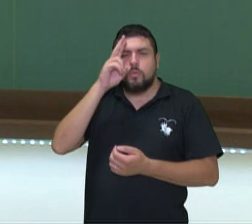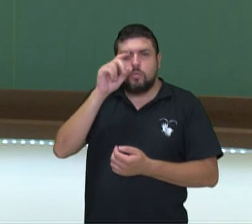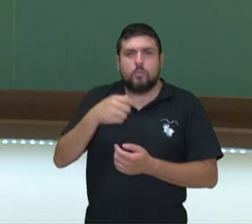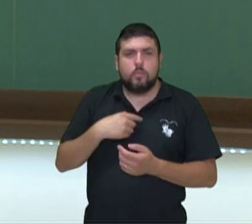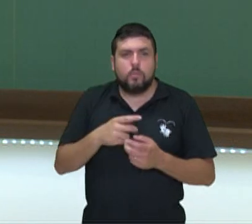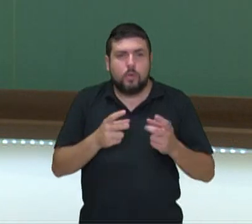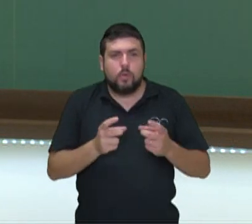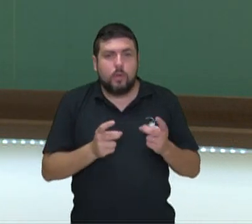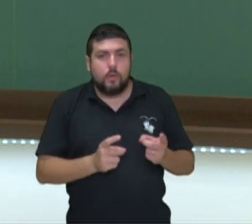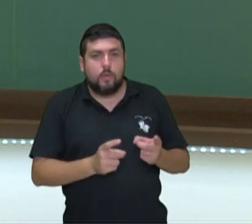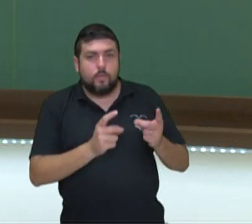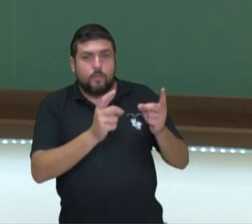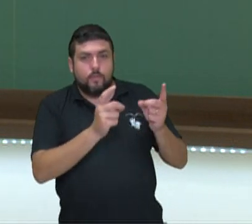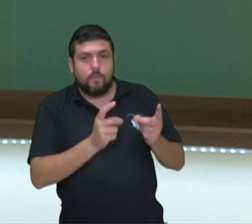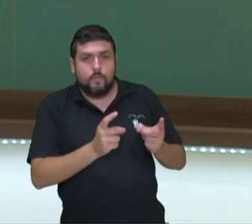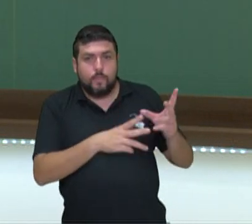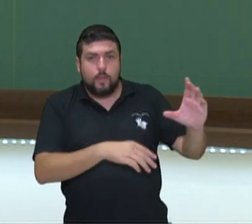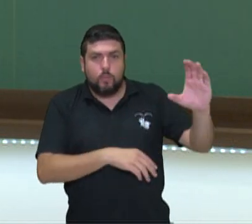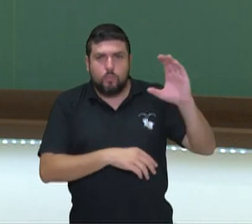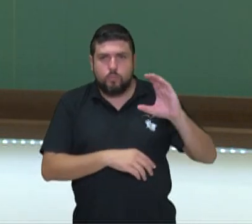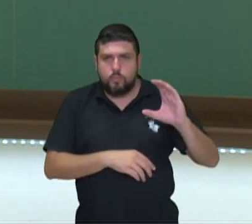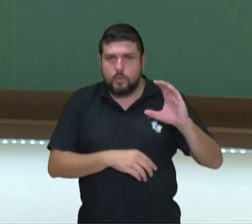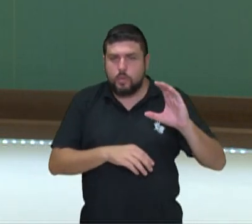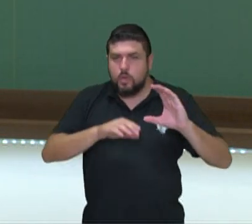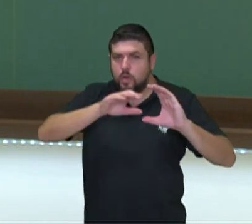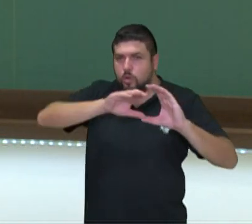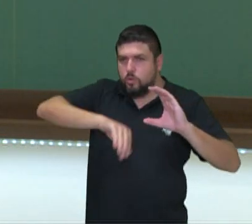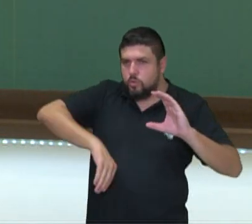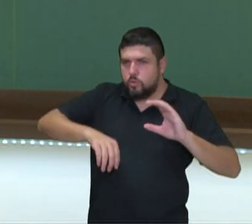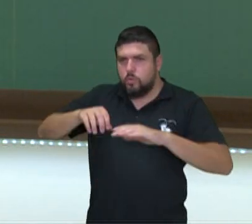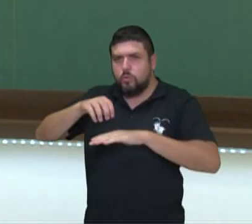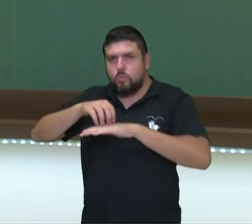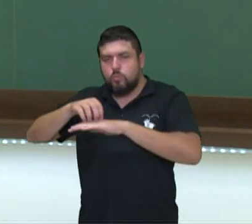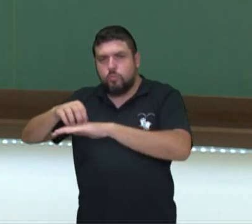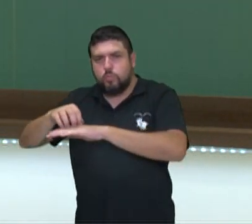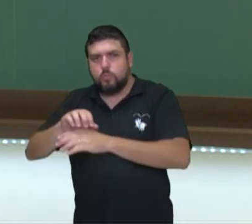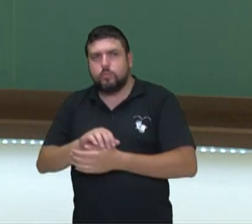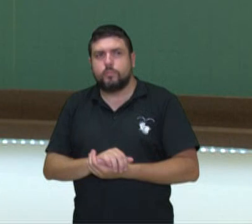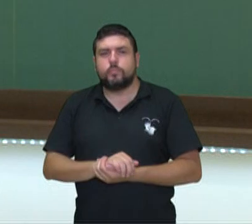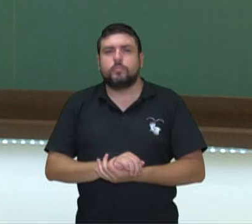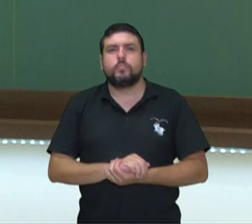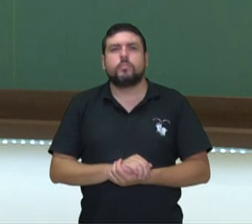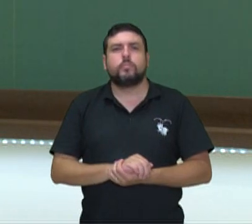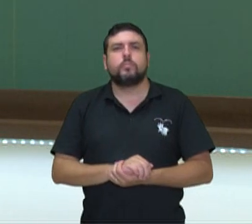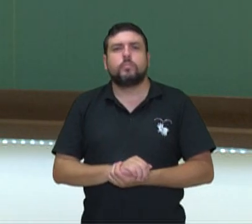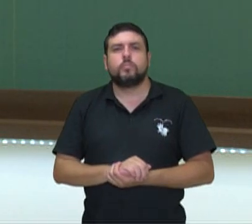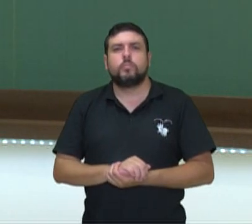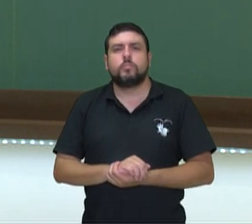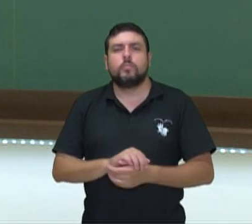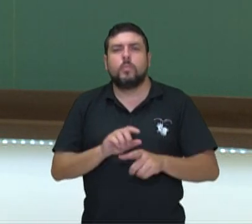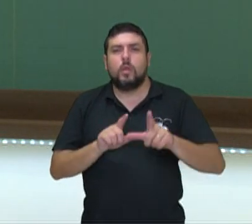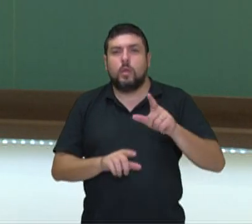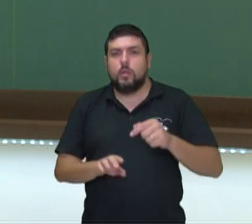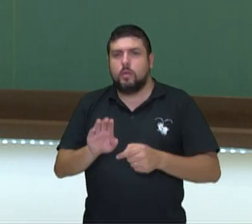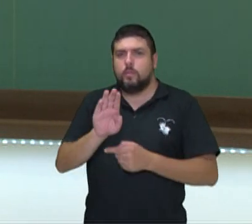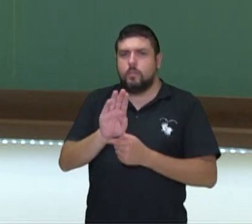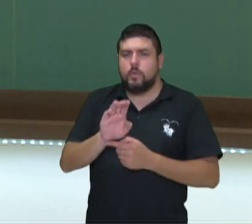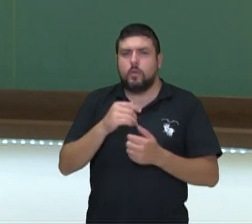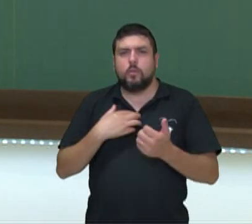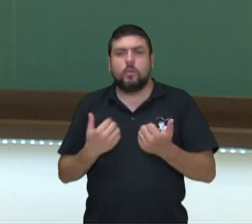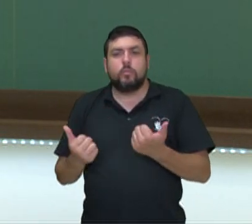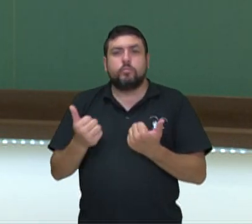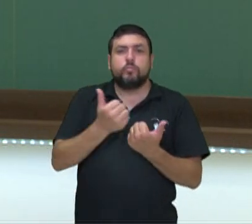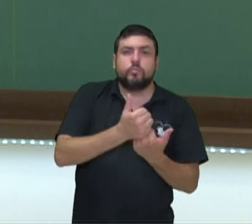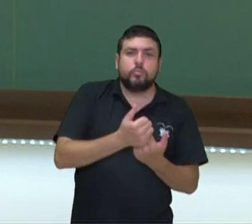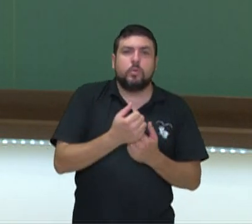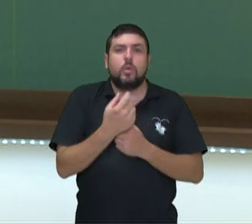menos o custo, tá legal? Então, tá aqui, ó, 5x menos 230. Letra B, vou substituir por 1 a